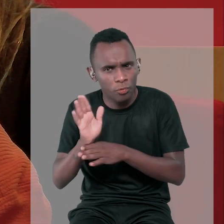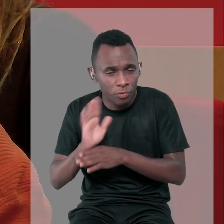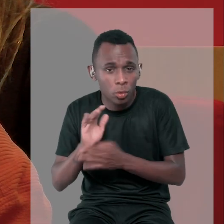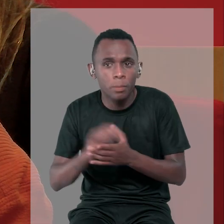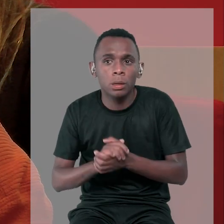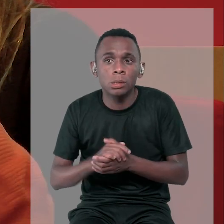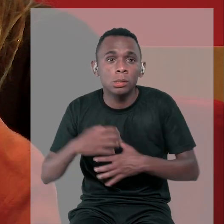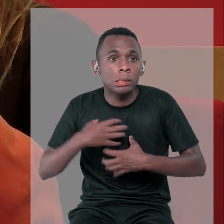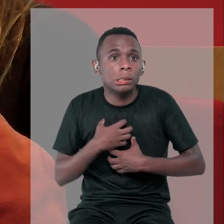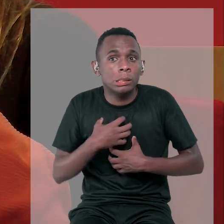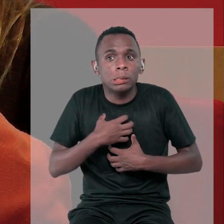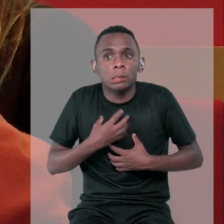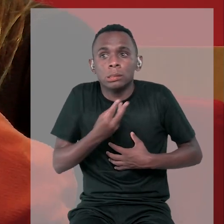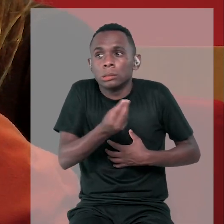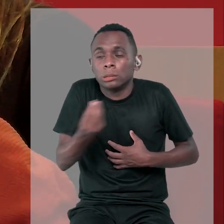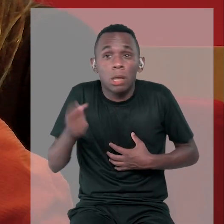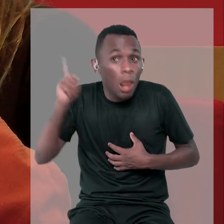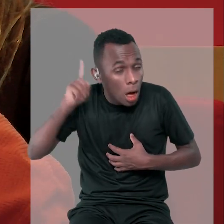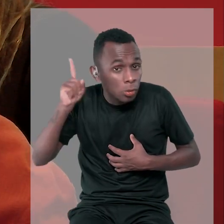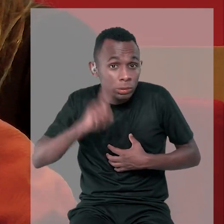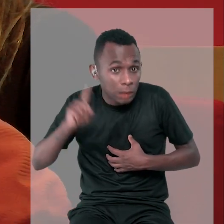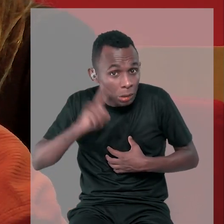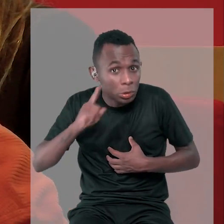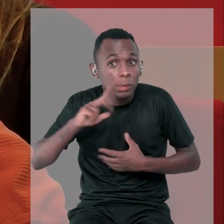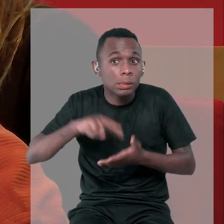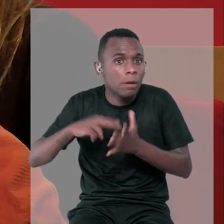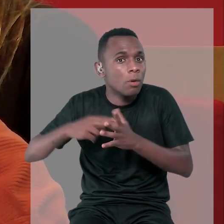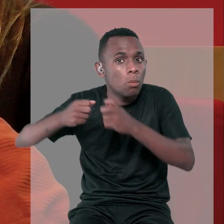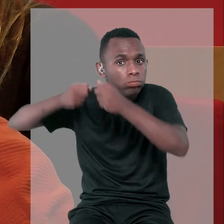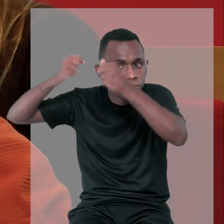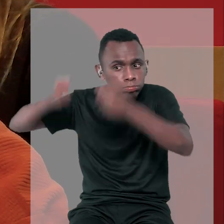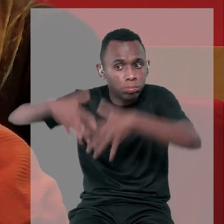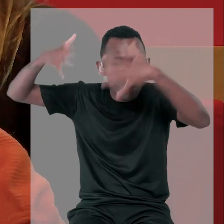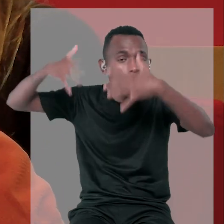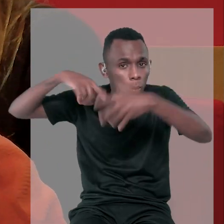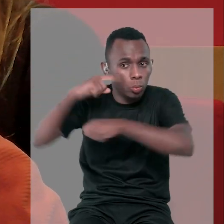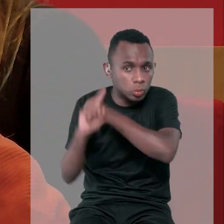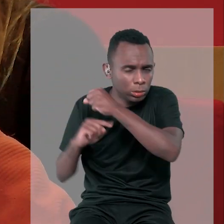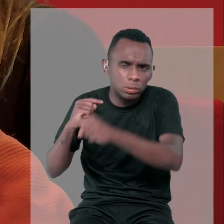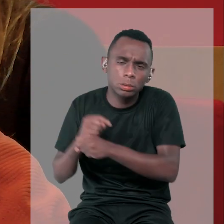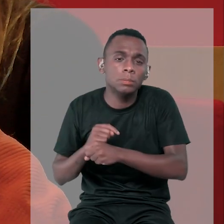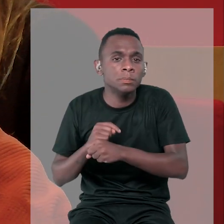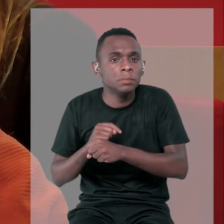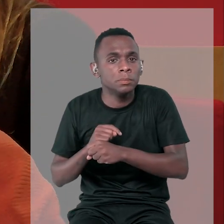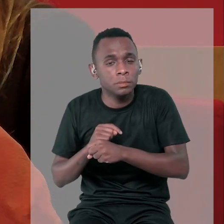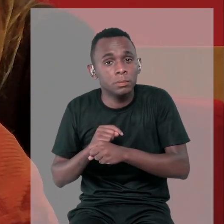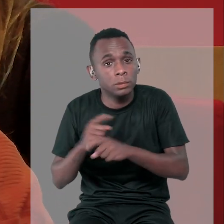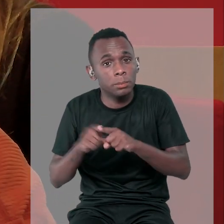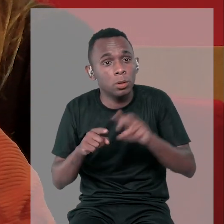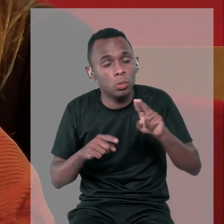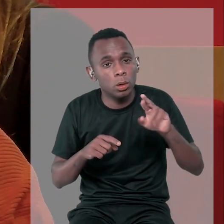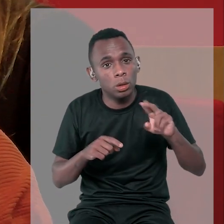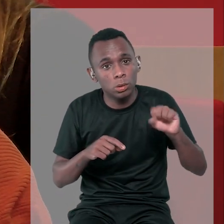nos Estados Unidos, que foi as bombas atômicas dos Estados Unidos e Rússia e União Soviética naquela época, causou uma comoção